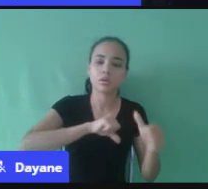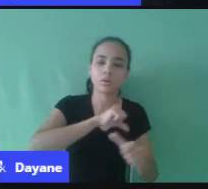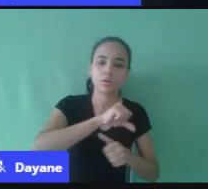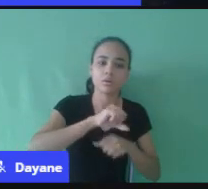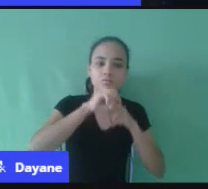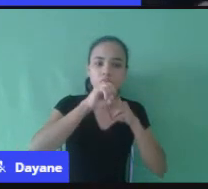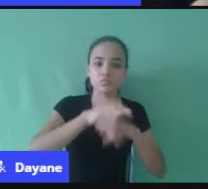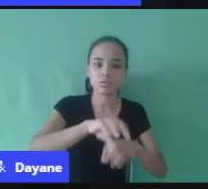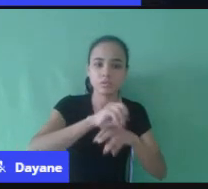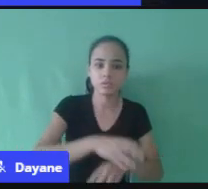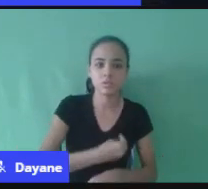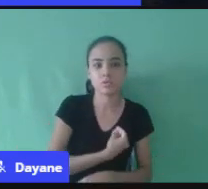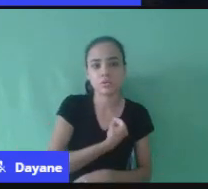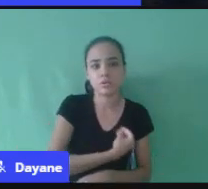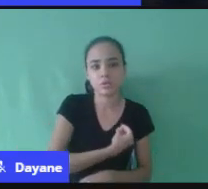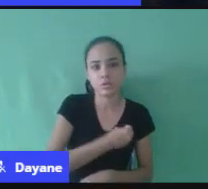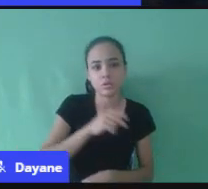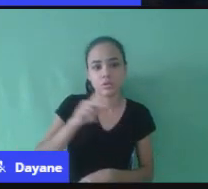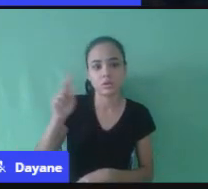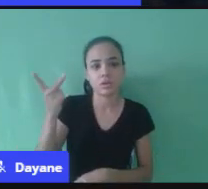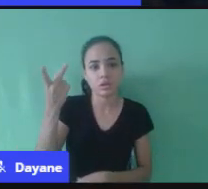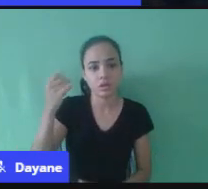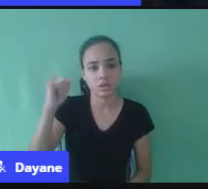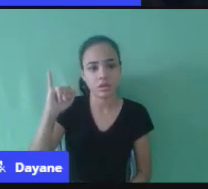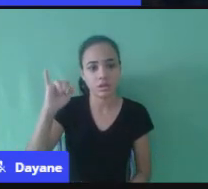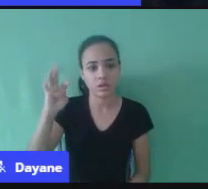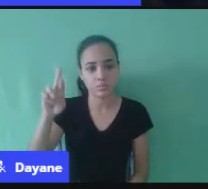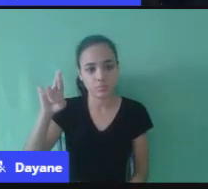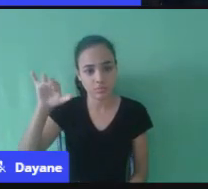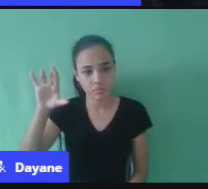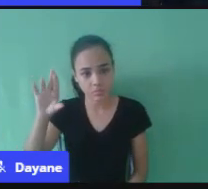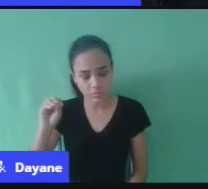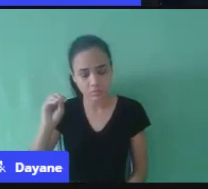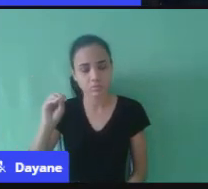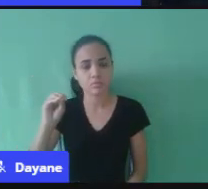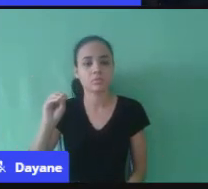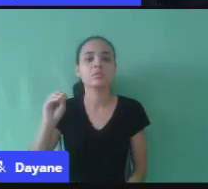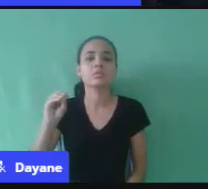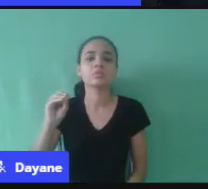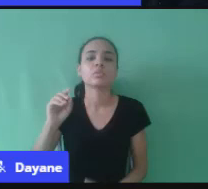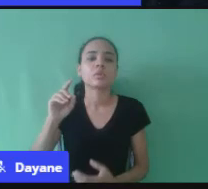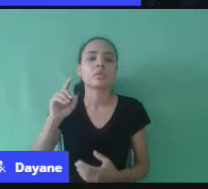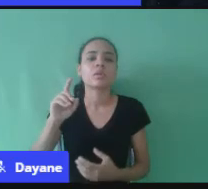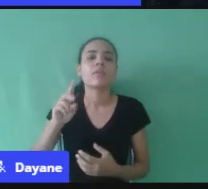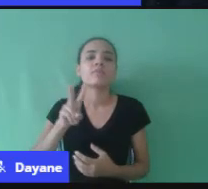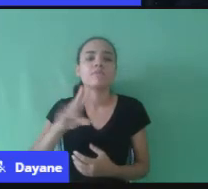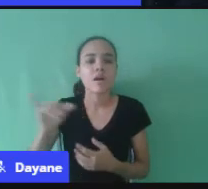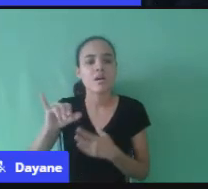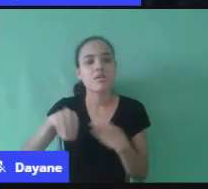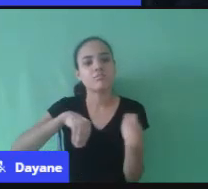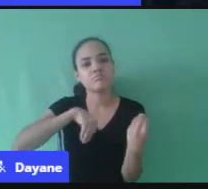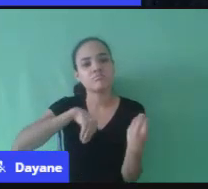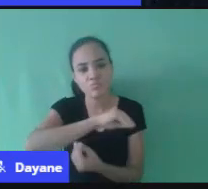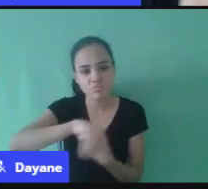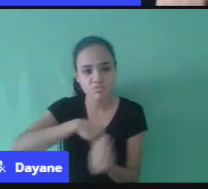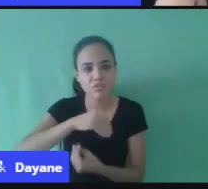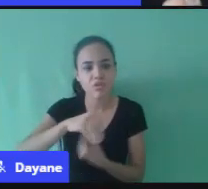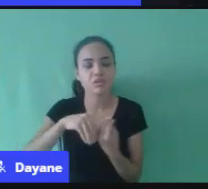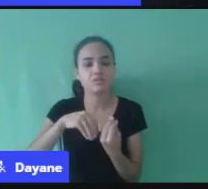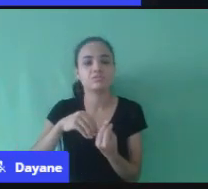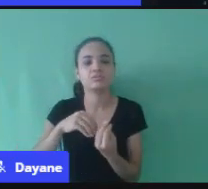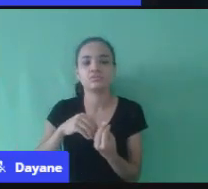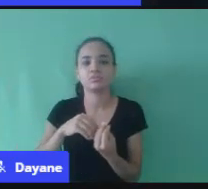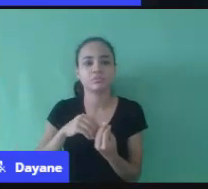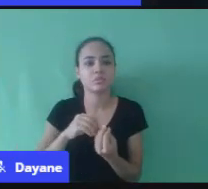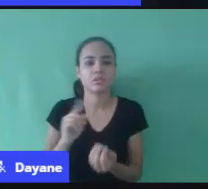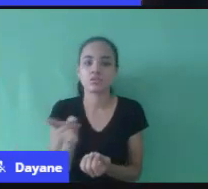determinada data, o ensino vai ser misturado. Não vamos ter só o remoto, só o